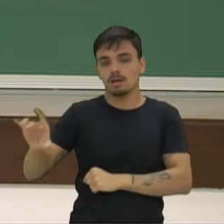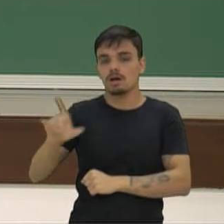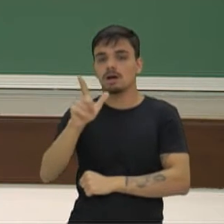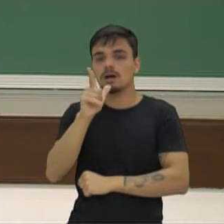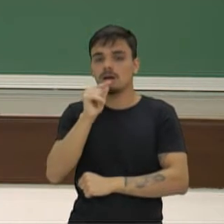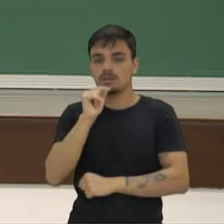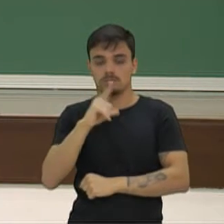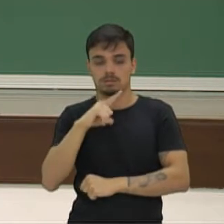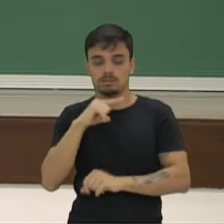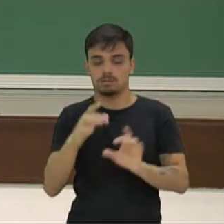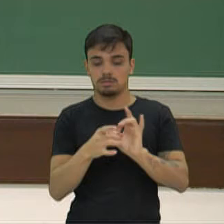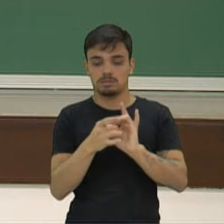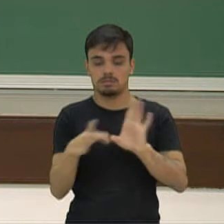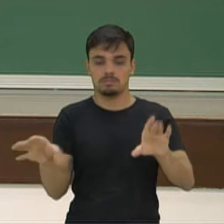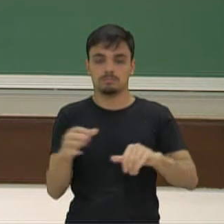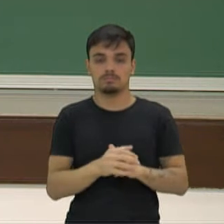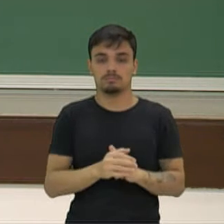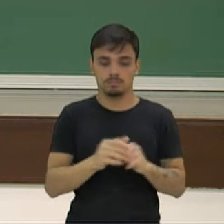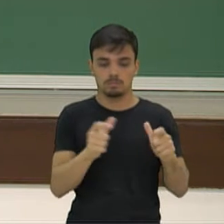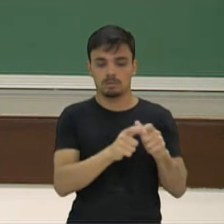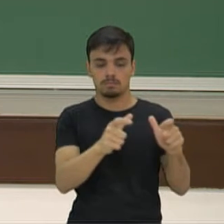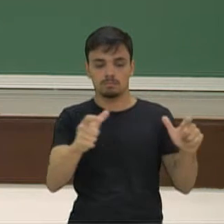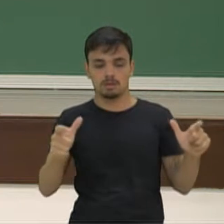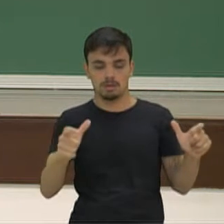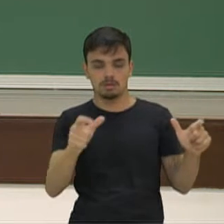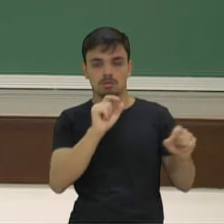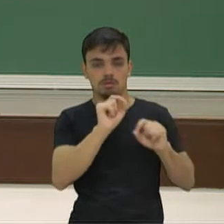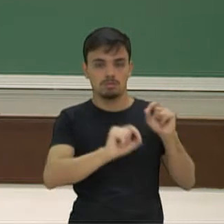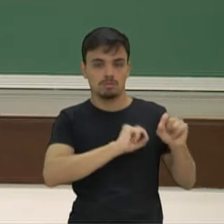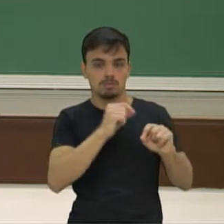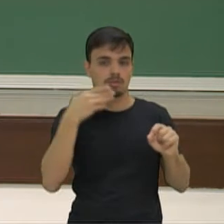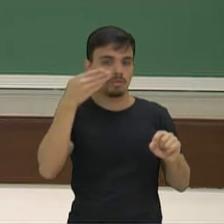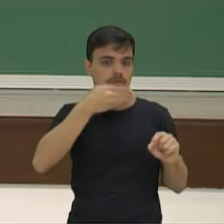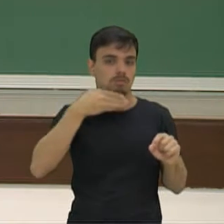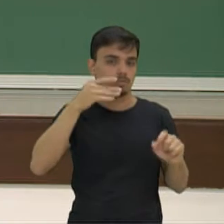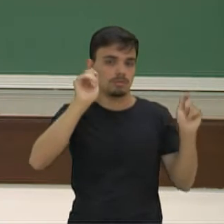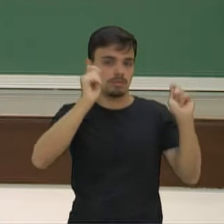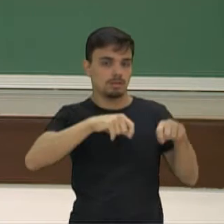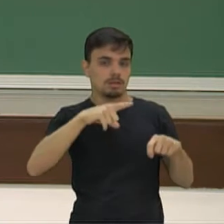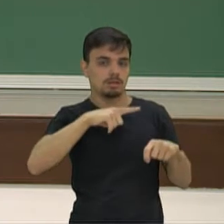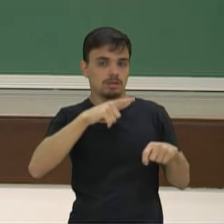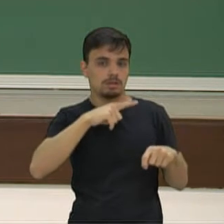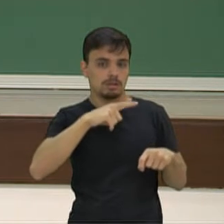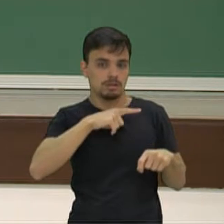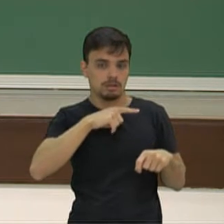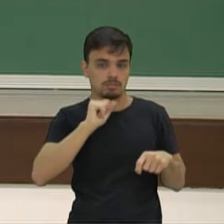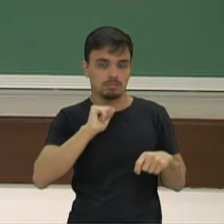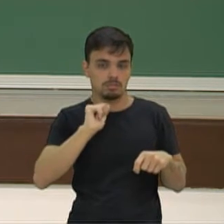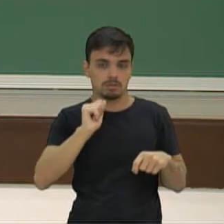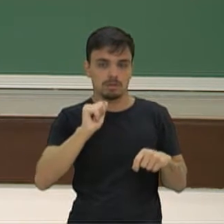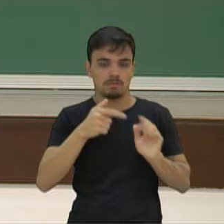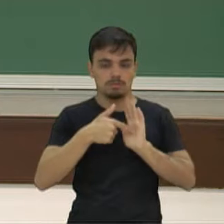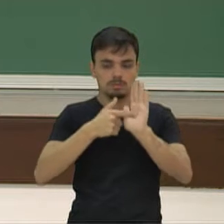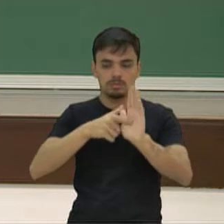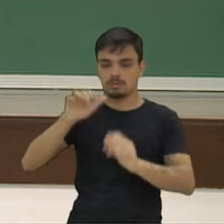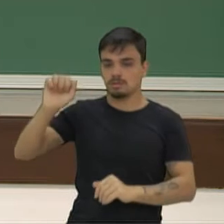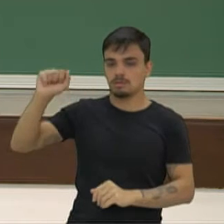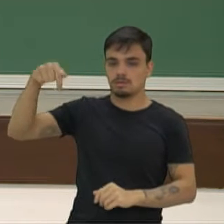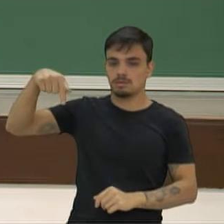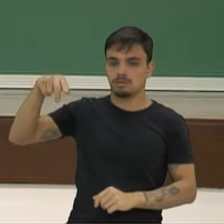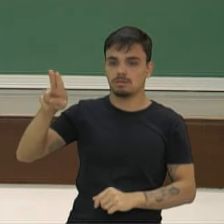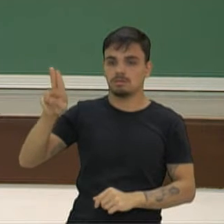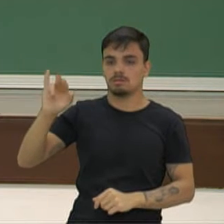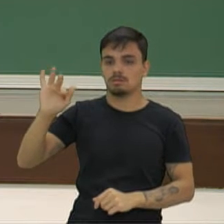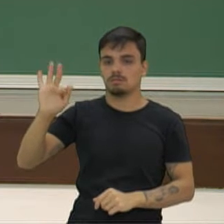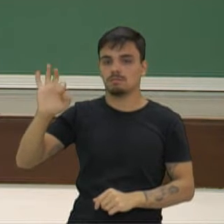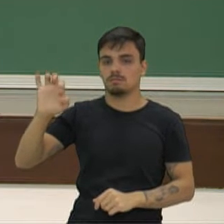estão disponíveis? A maior parte do que é água doce potável, ou está em aquífero, eu vou mostrar para vocês o que é um aquífero